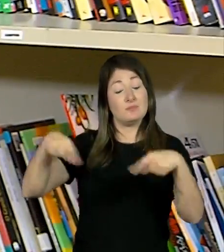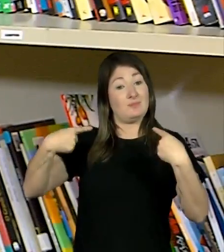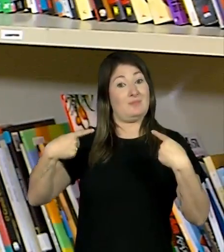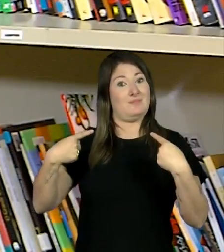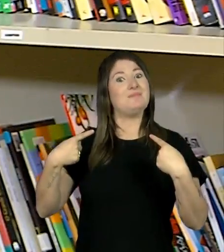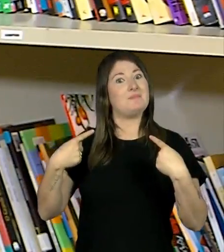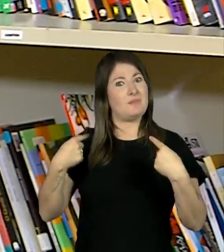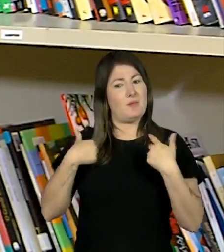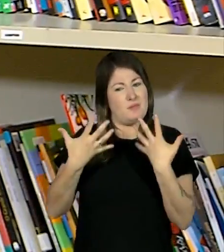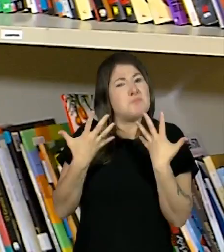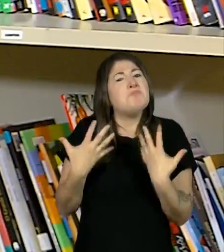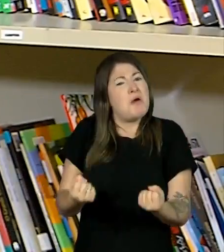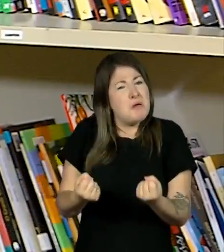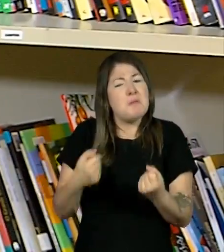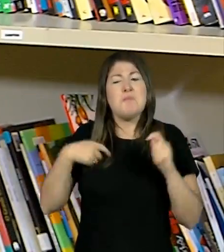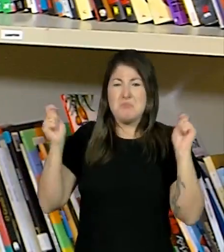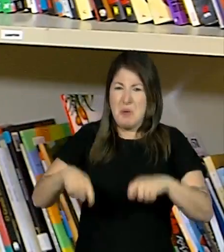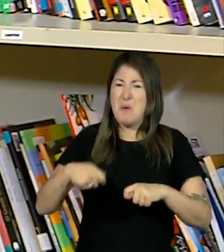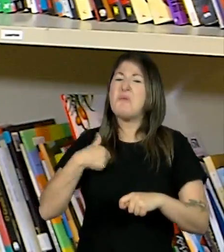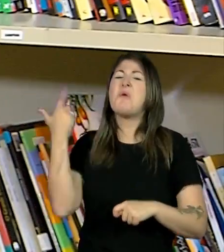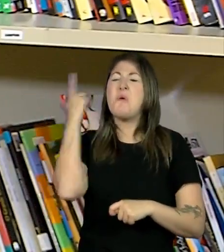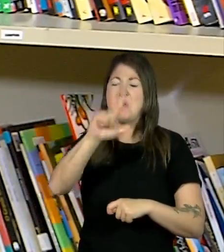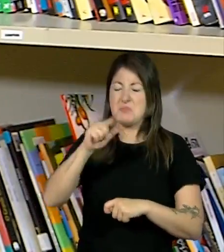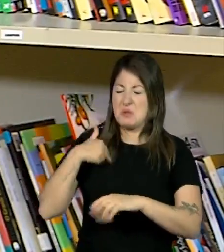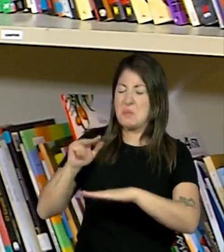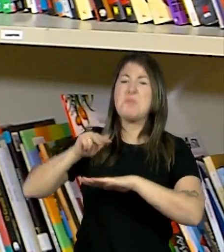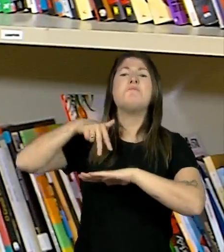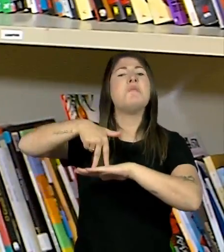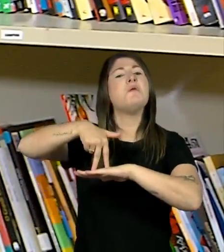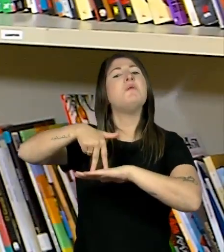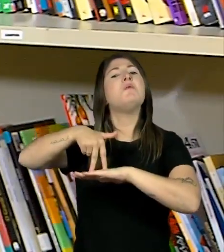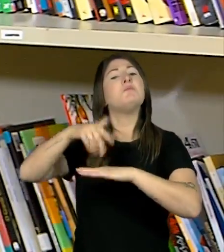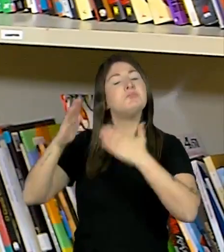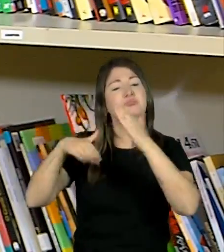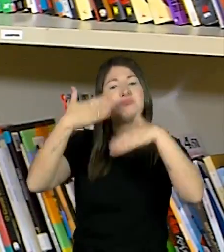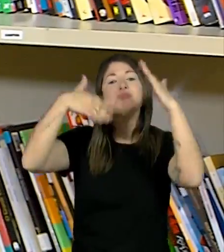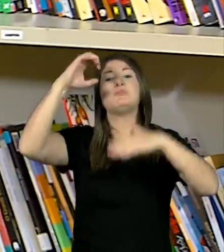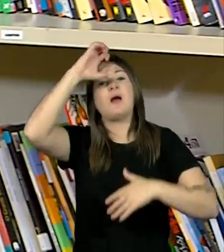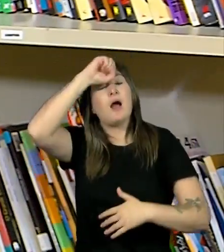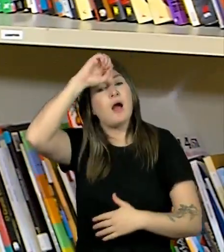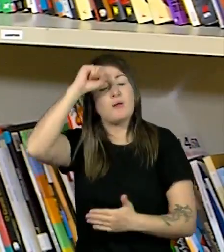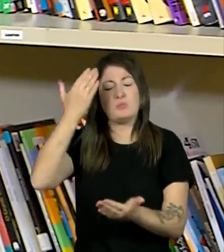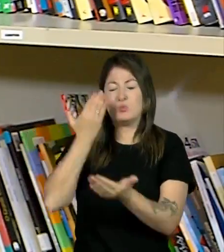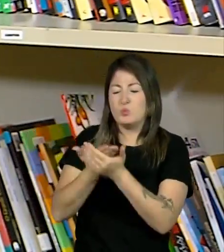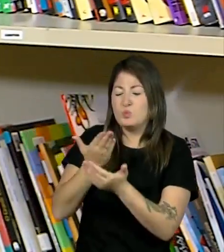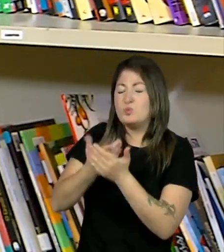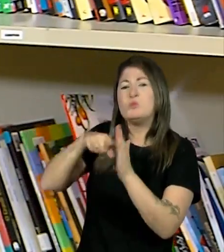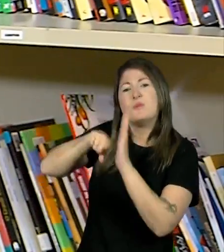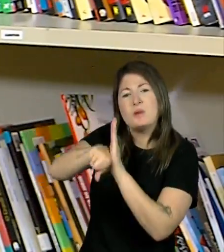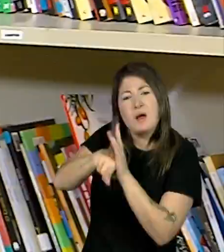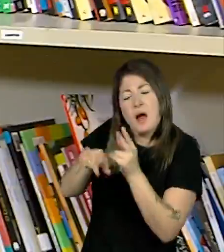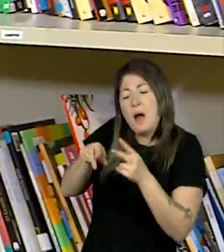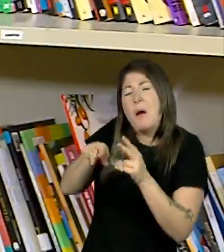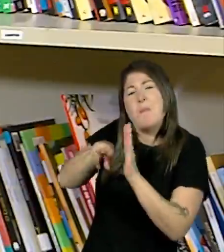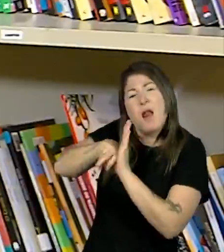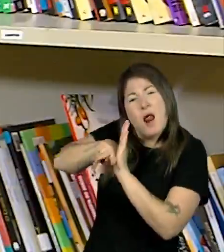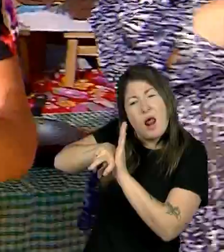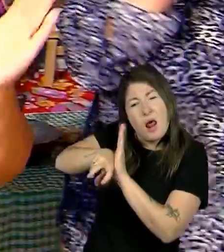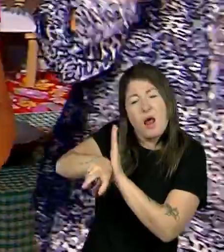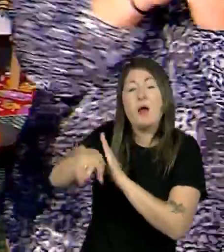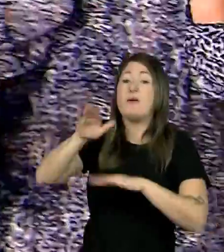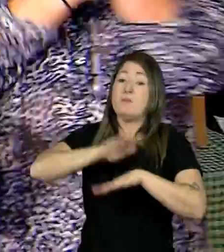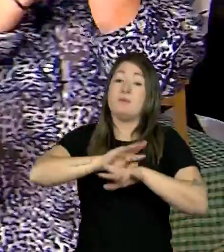Eu posso seguir adiante, eu posso continuar aprendendo, estudando, produzindo, então isso é muito